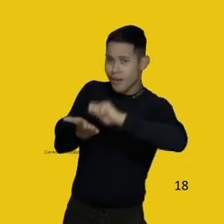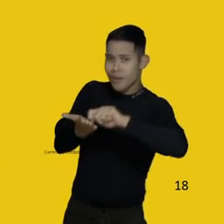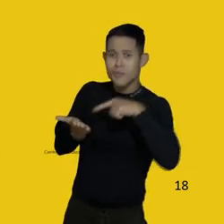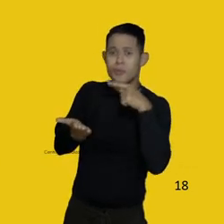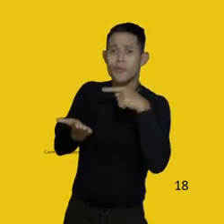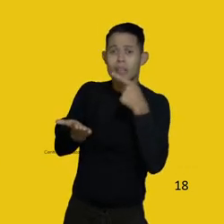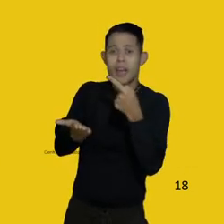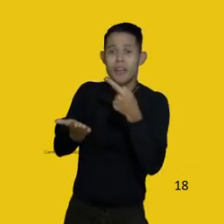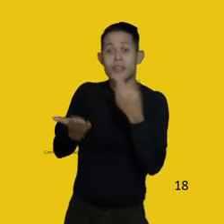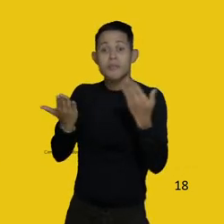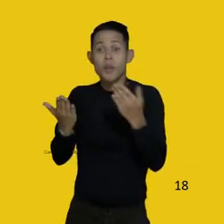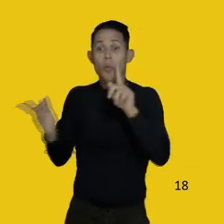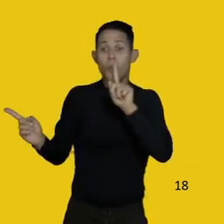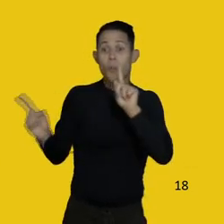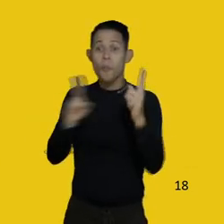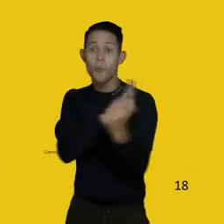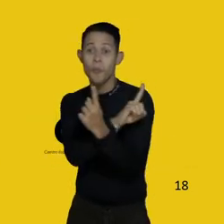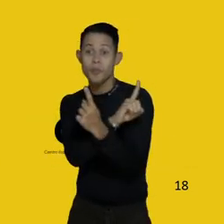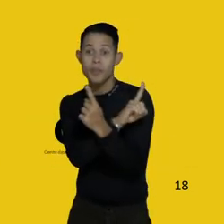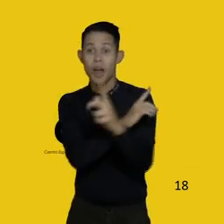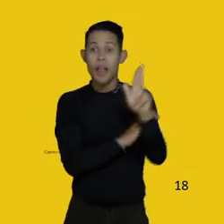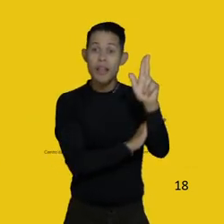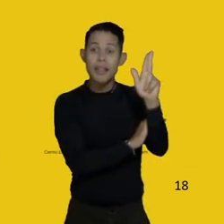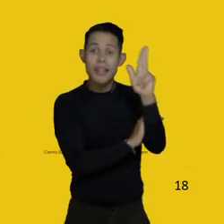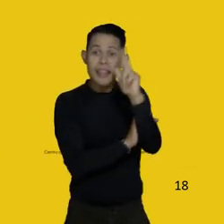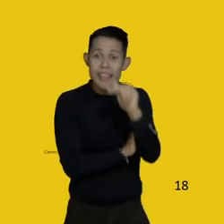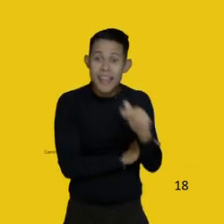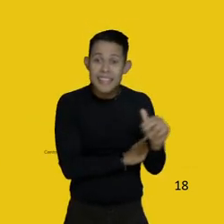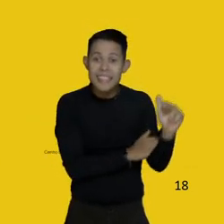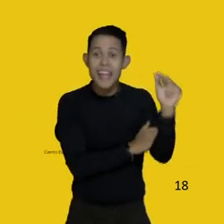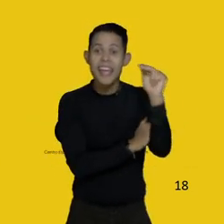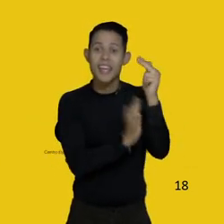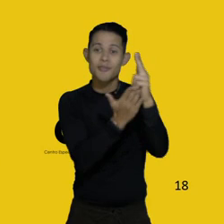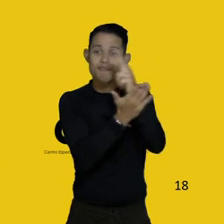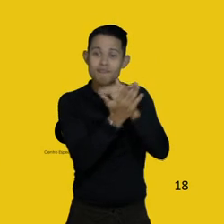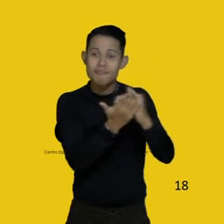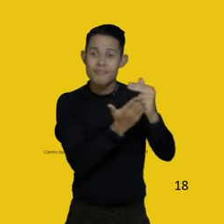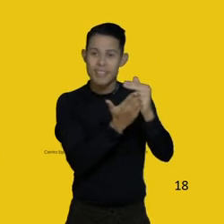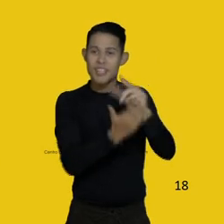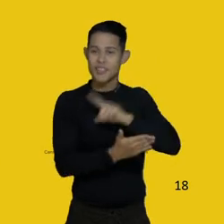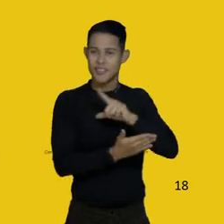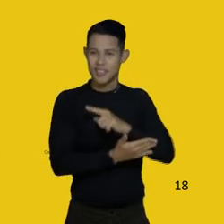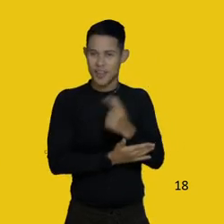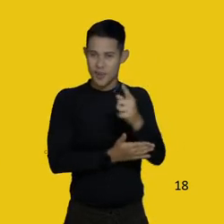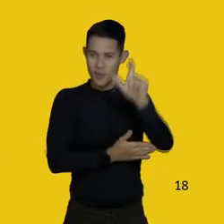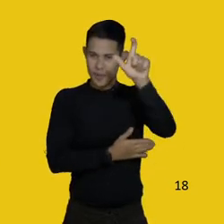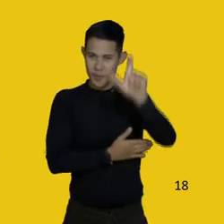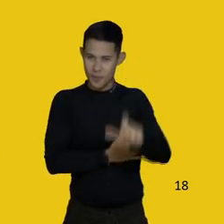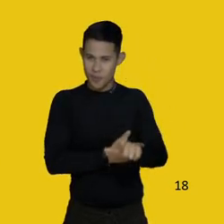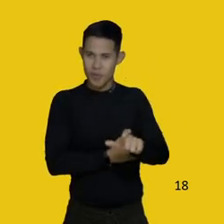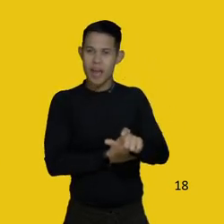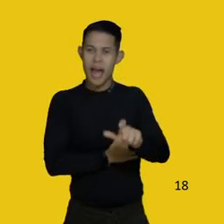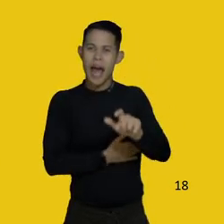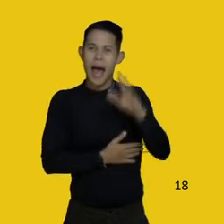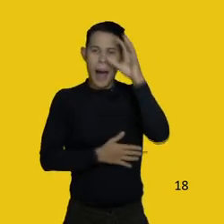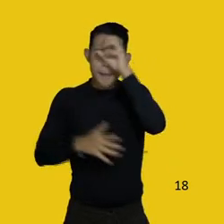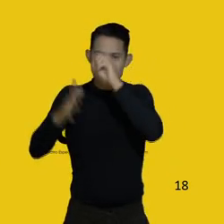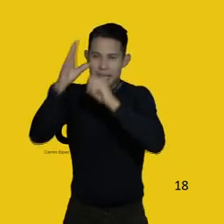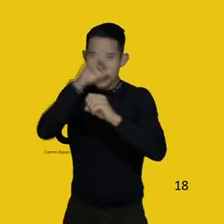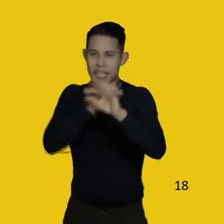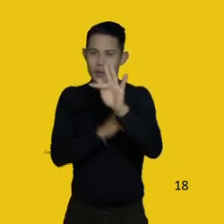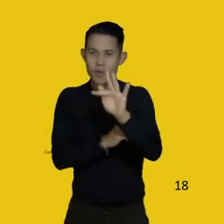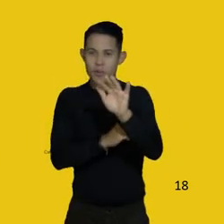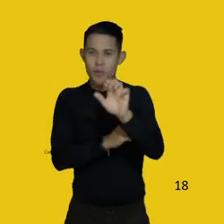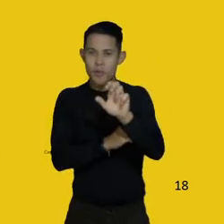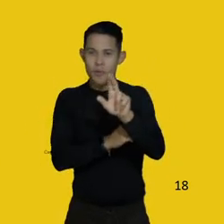faz desenho da matéria né tinha um que desenhava super bem tava aprendendo sobre fudos né então na prova o